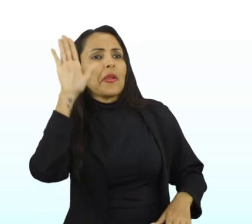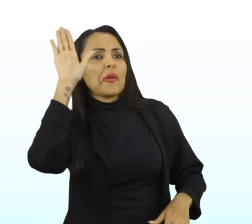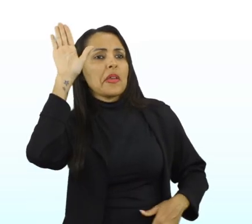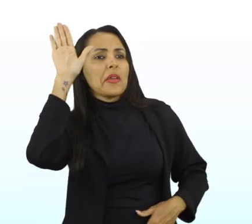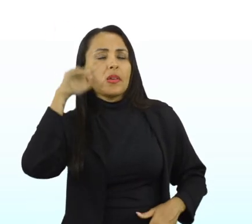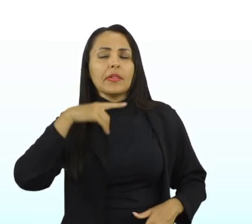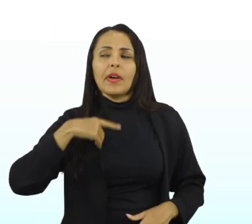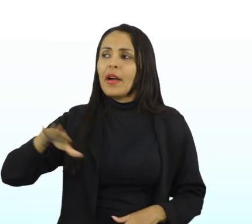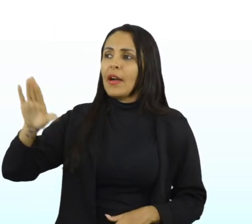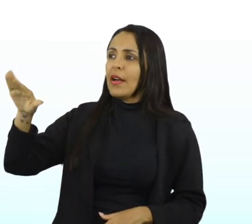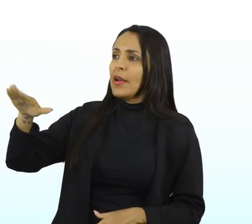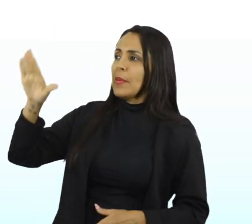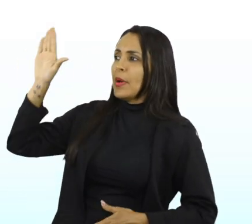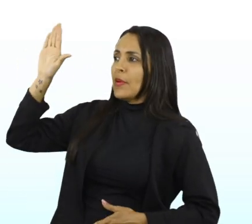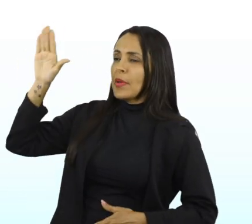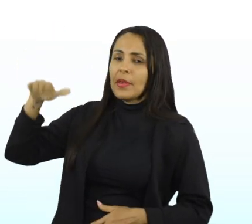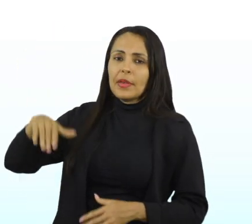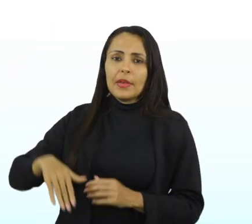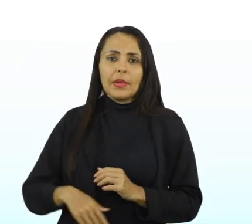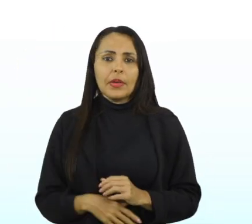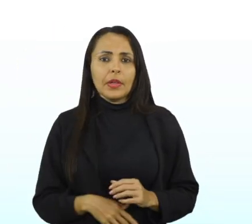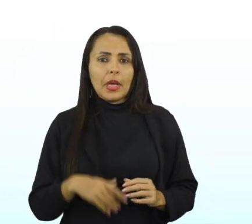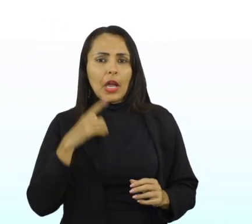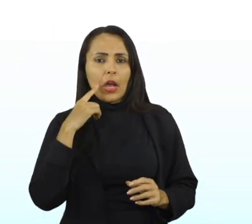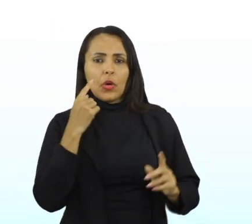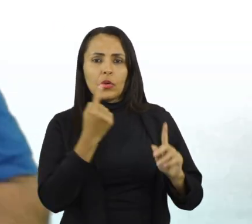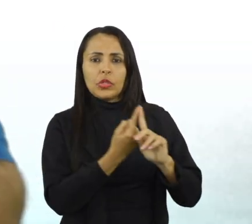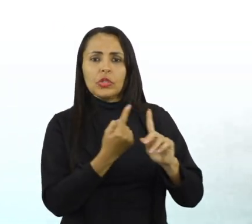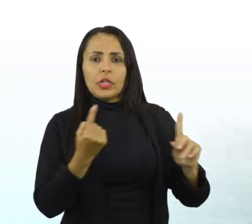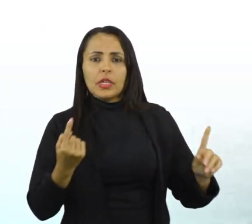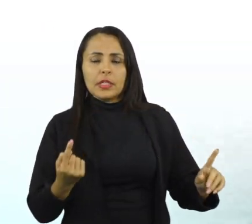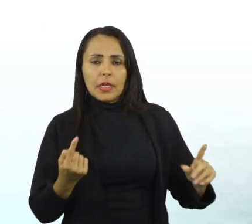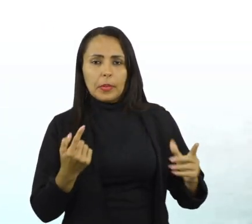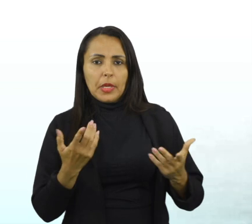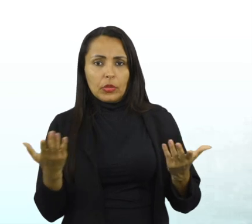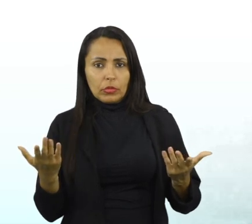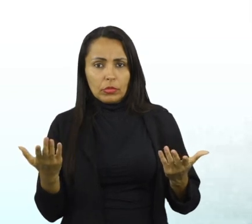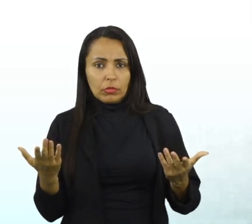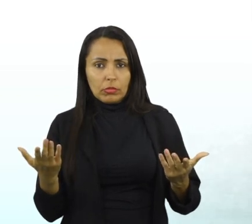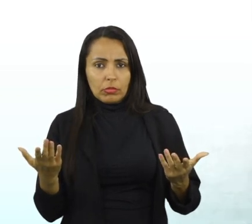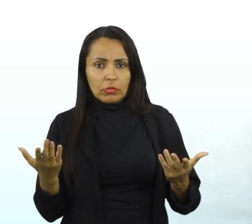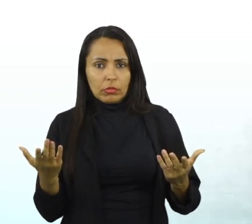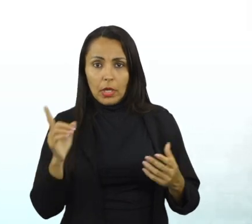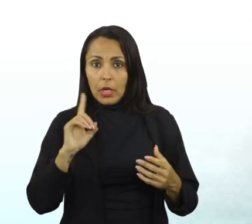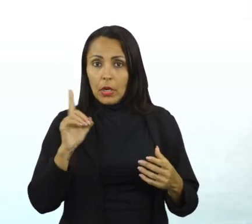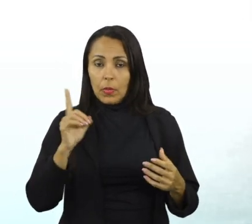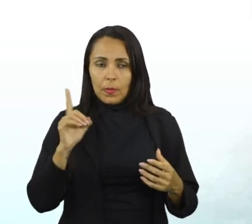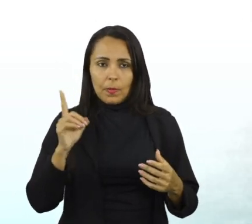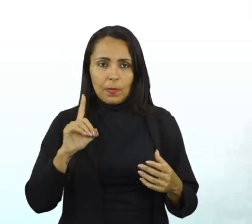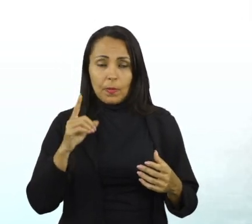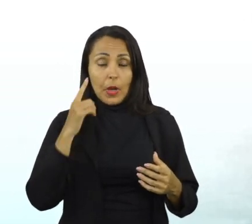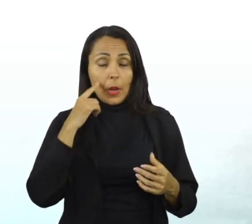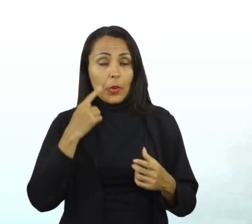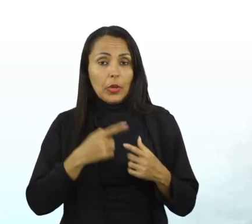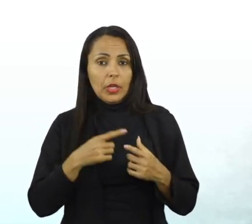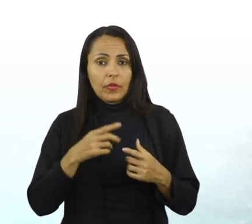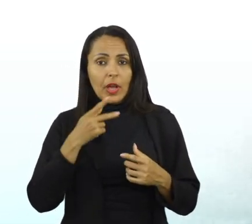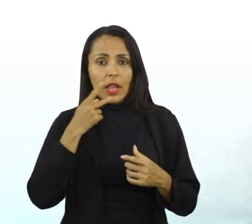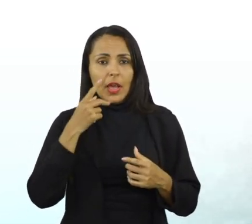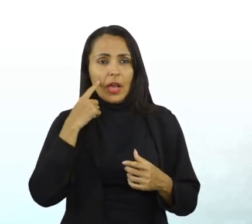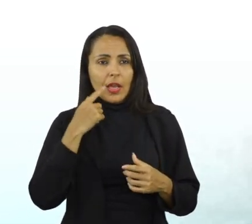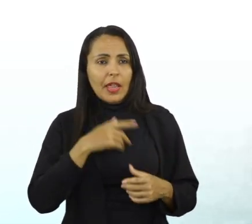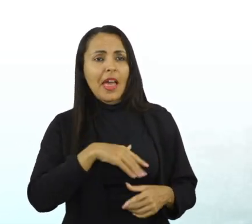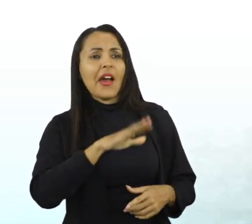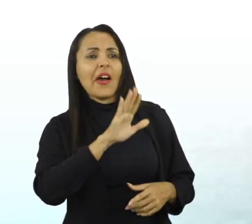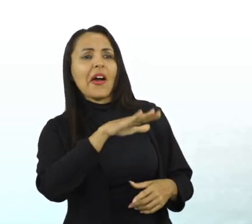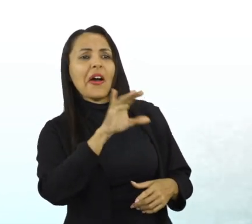Aí, maloqueiro, aí, maloqueira, há um distanciamento de interlocutores? Não. Porque